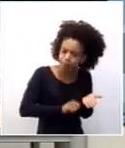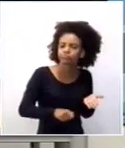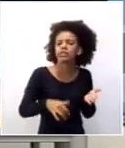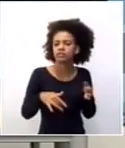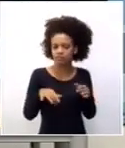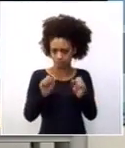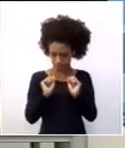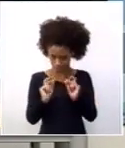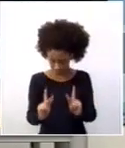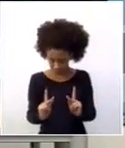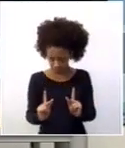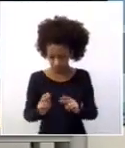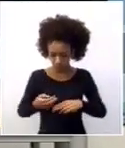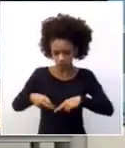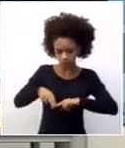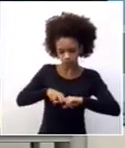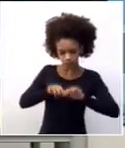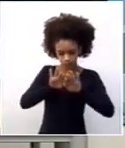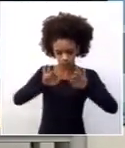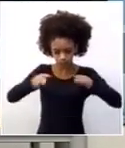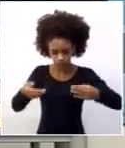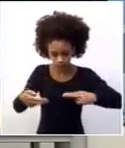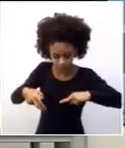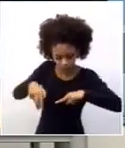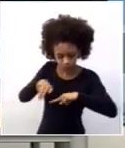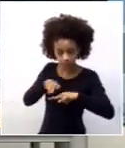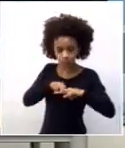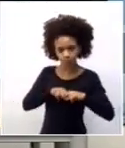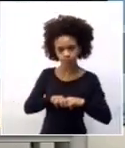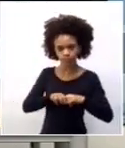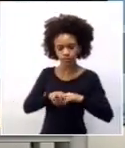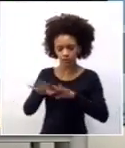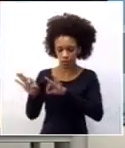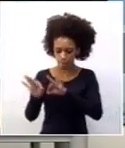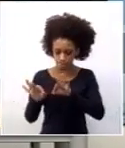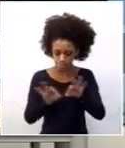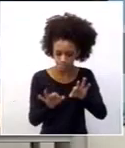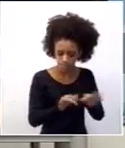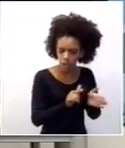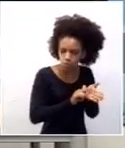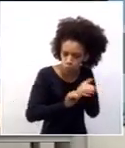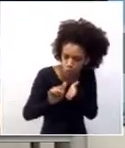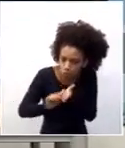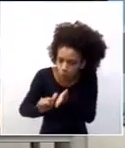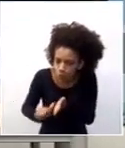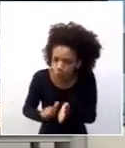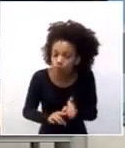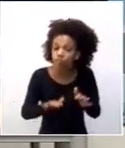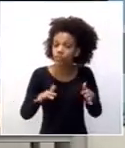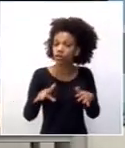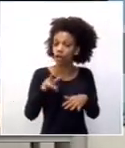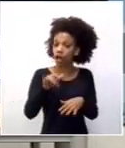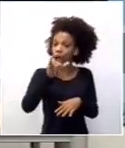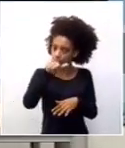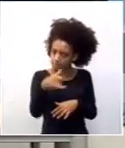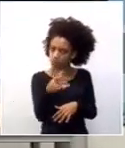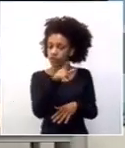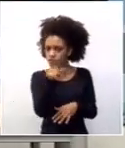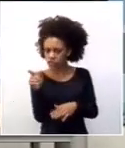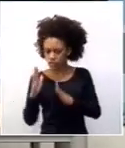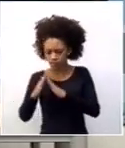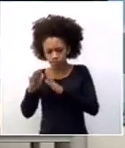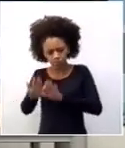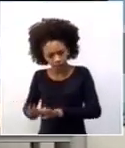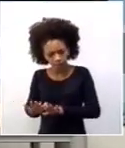tá? Postura, organização na hora de estudos, né? Deixem sempre o ambiente limpo, organizado. E, ó, aproveita assim, ó, vocês estão em casa,